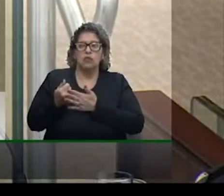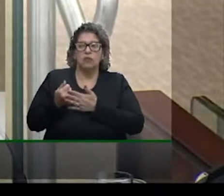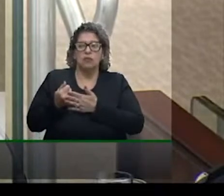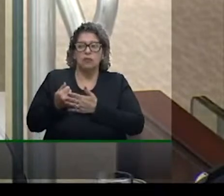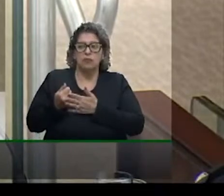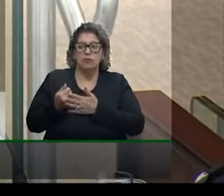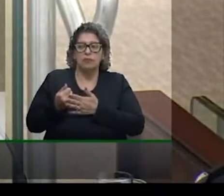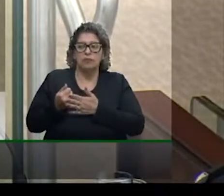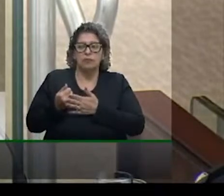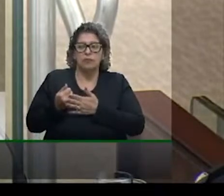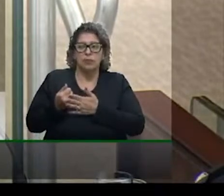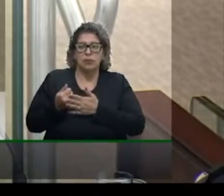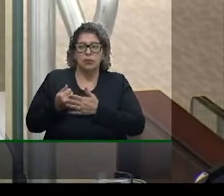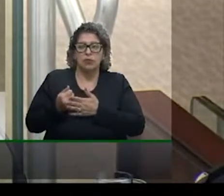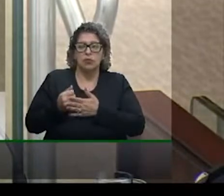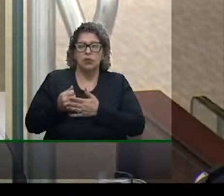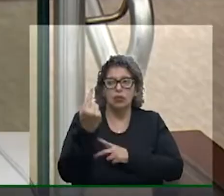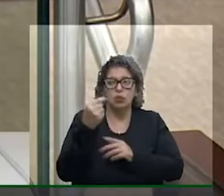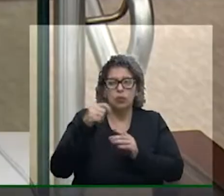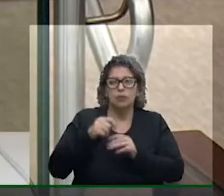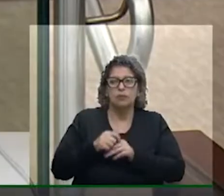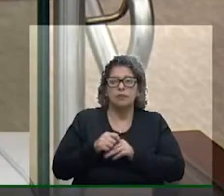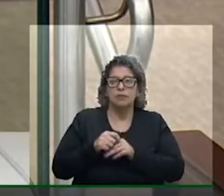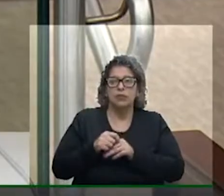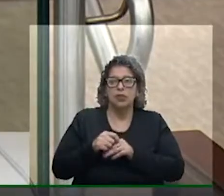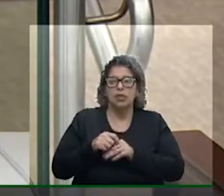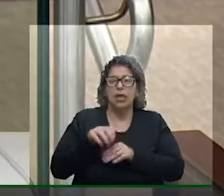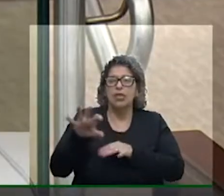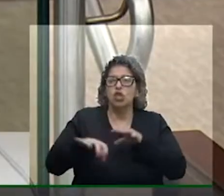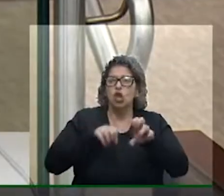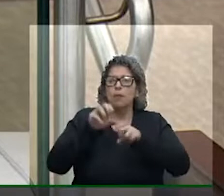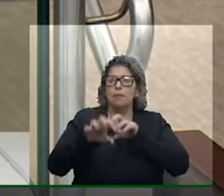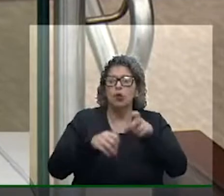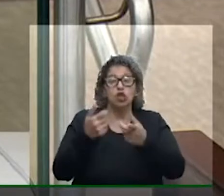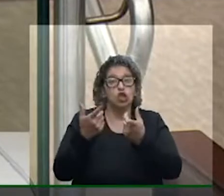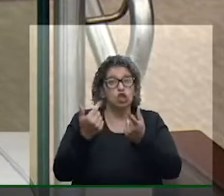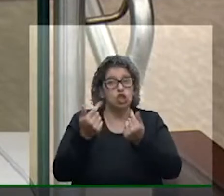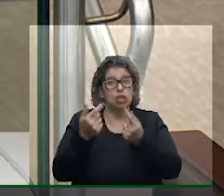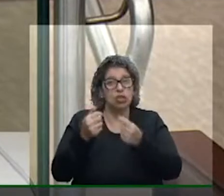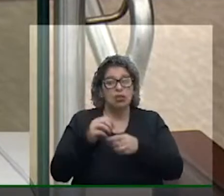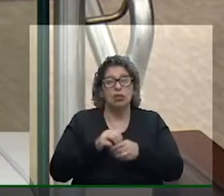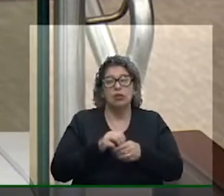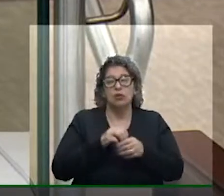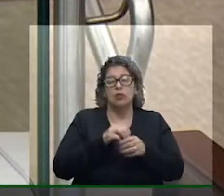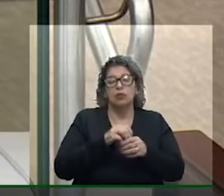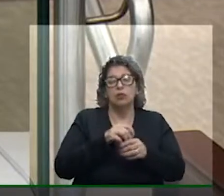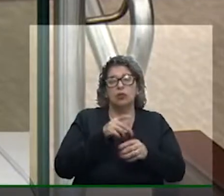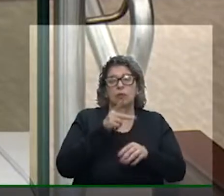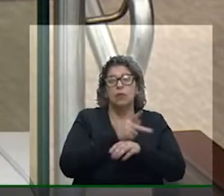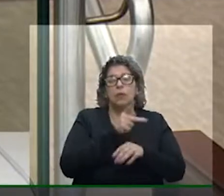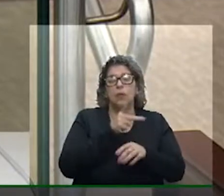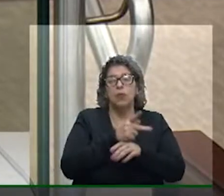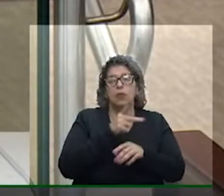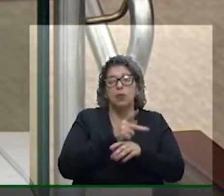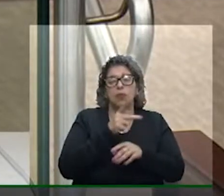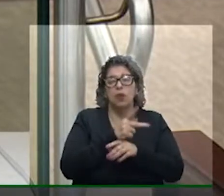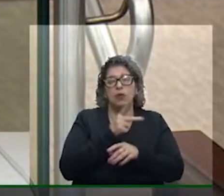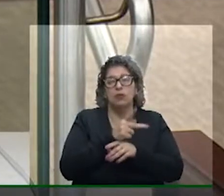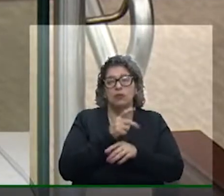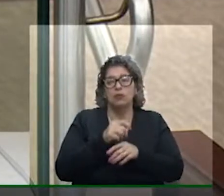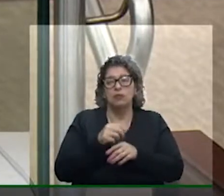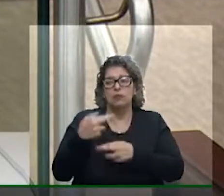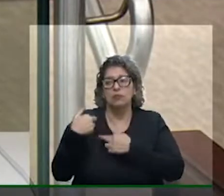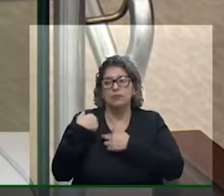do tacho do Caixa Único? Quem é que tomou o dinheiro dos depósitos judiciais para arcar com as